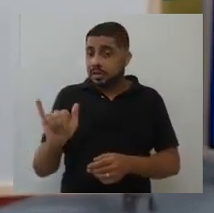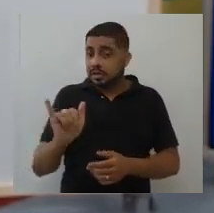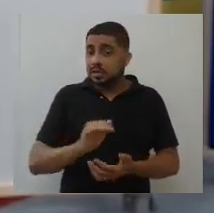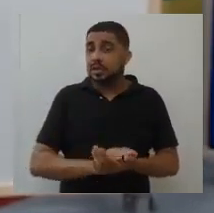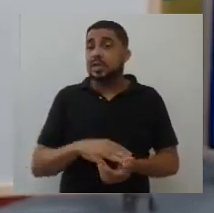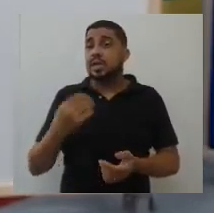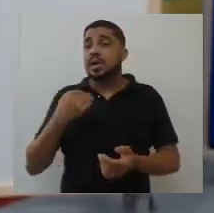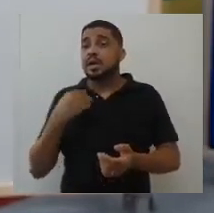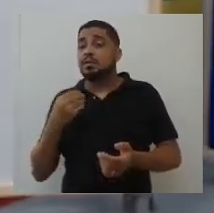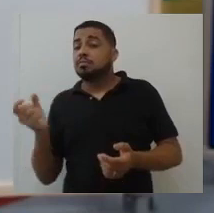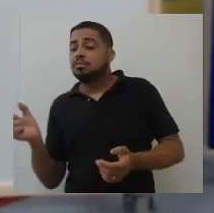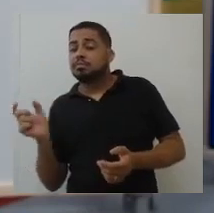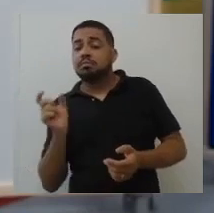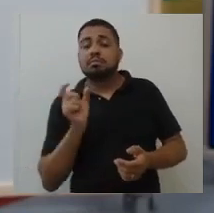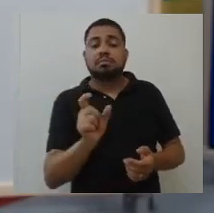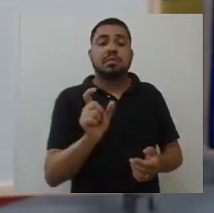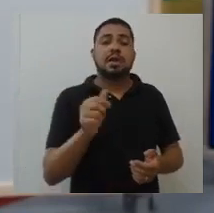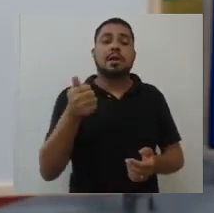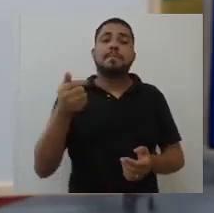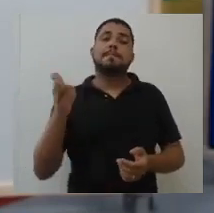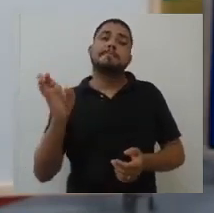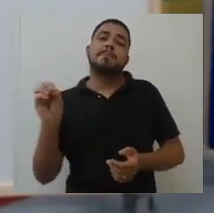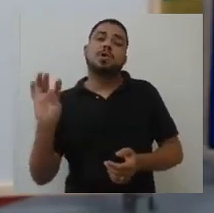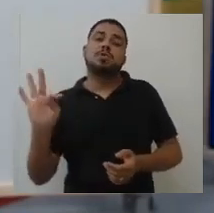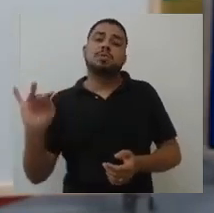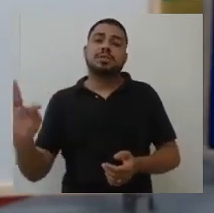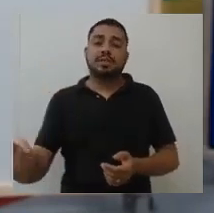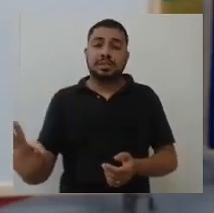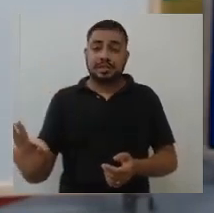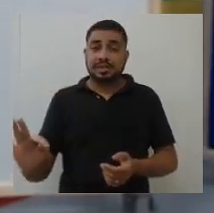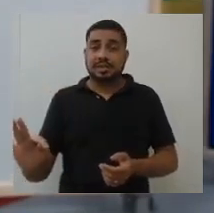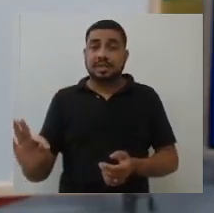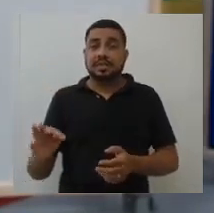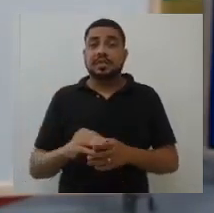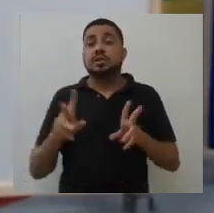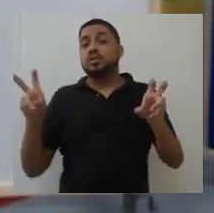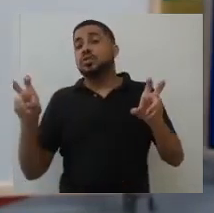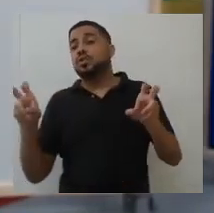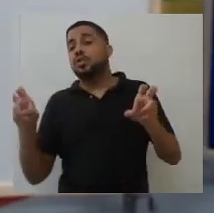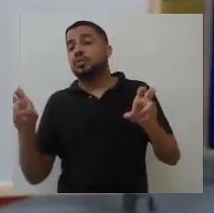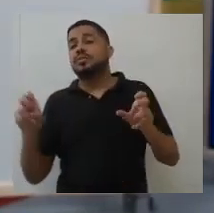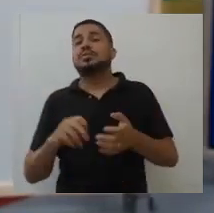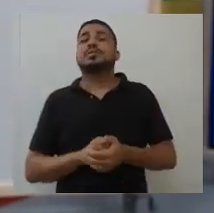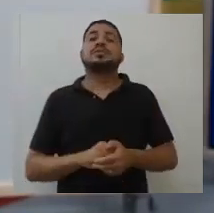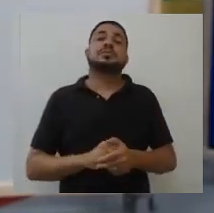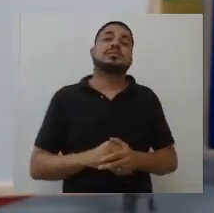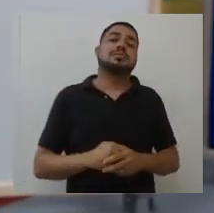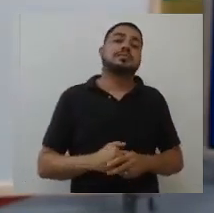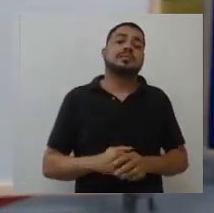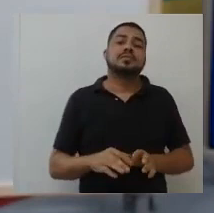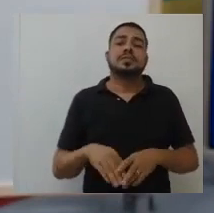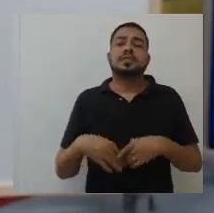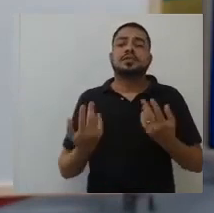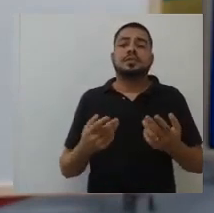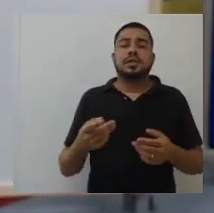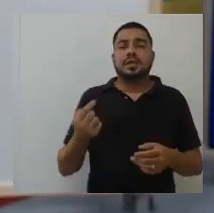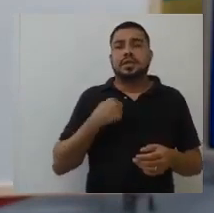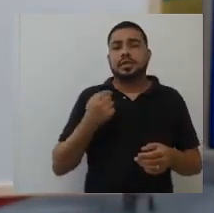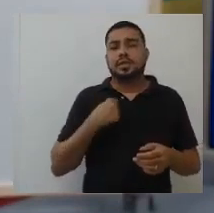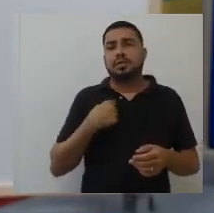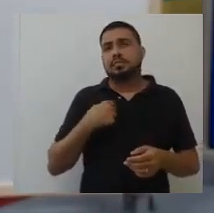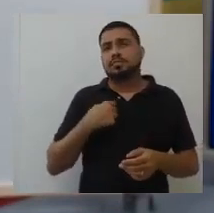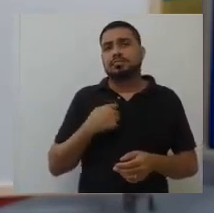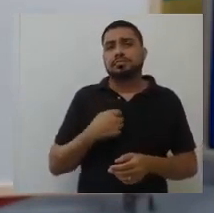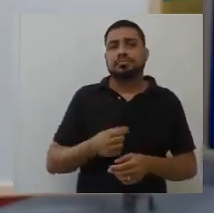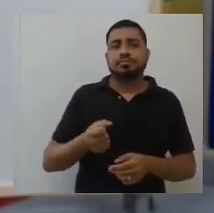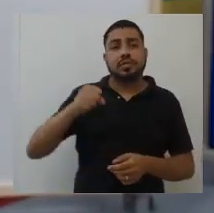E aí eu jogaria o about no final. Esse about significa sobre, tá? Who do you study about? Faz de conta que eu estou lá na